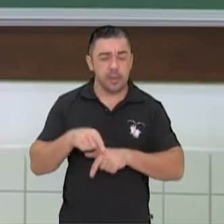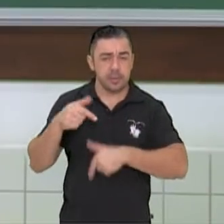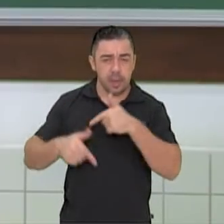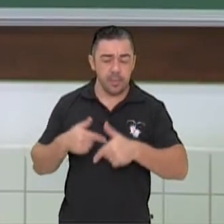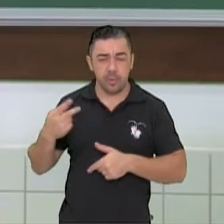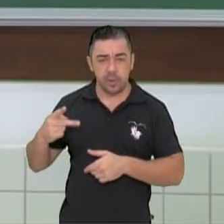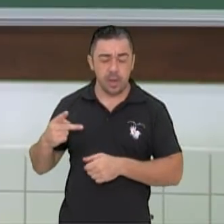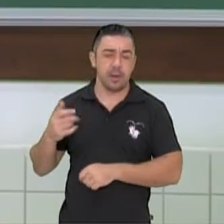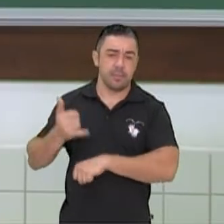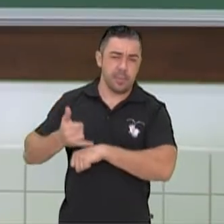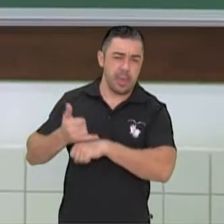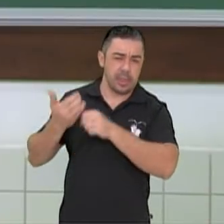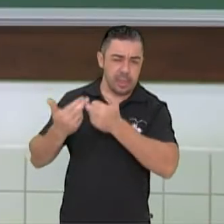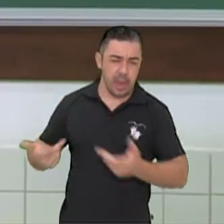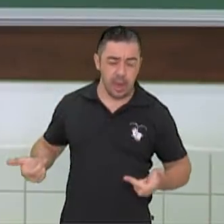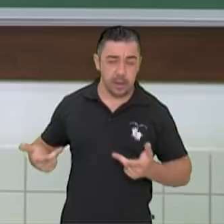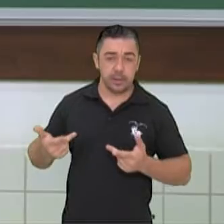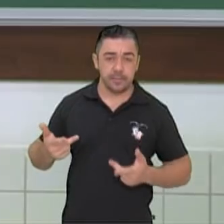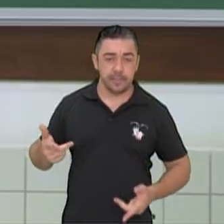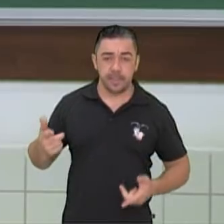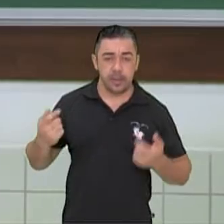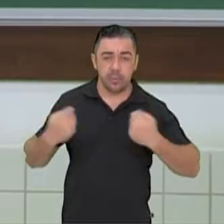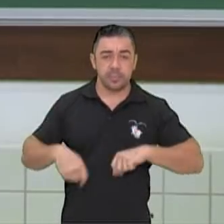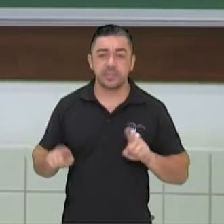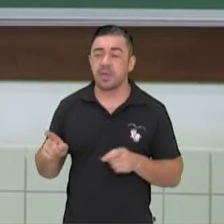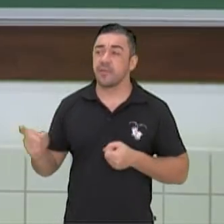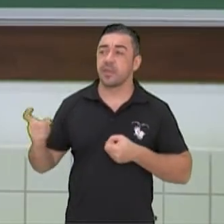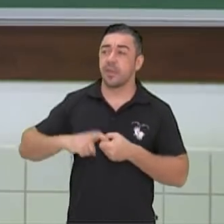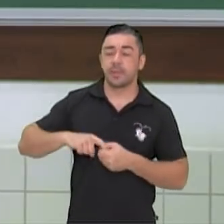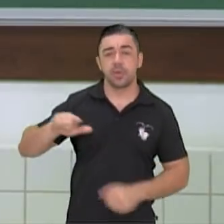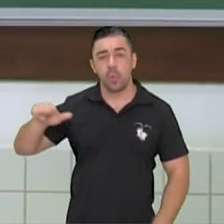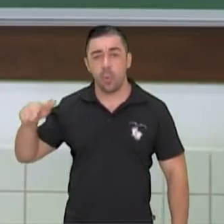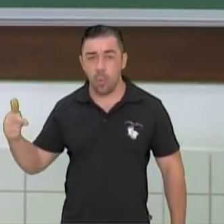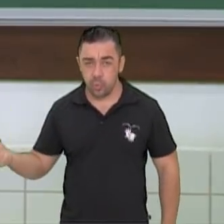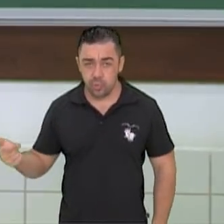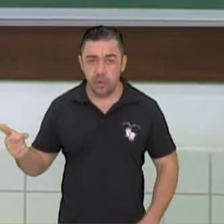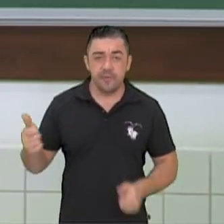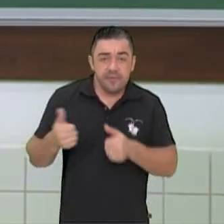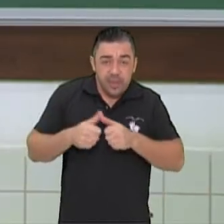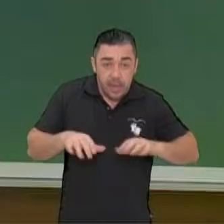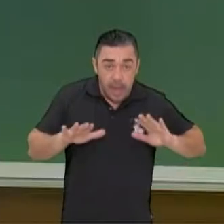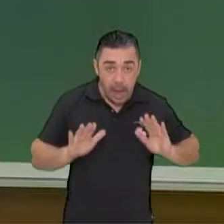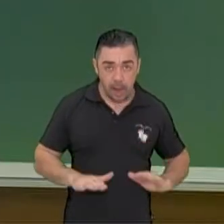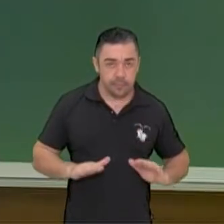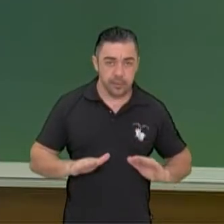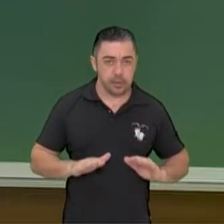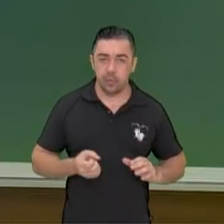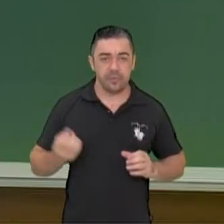que necessitava, quanto menos precisar sair dessas regiões. Fala-se, né,